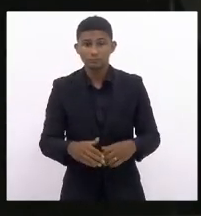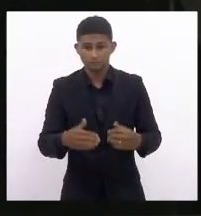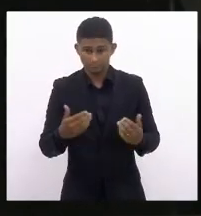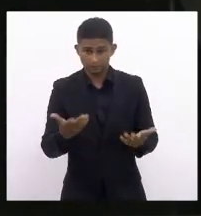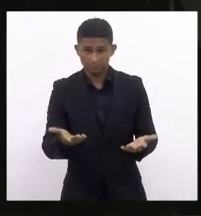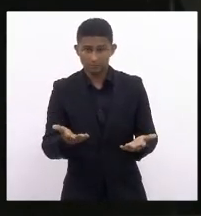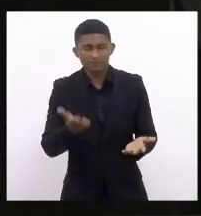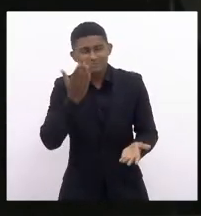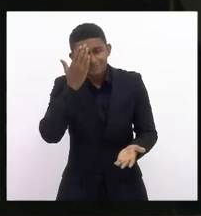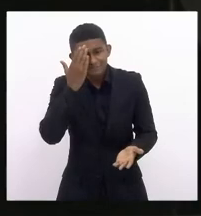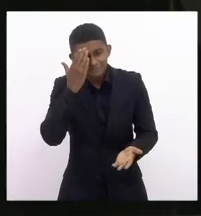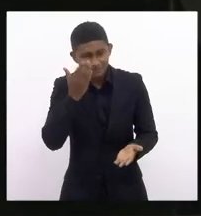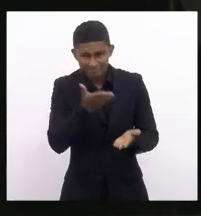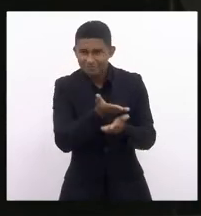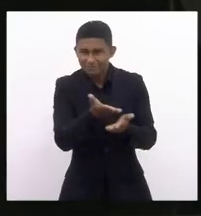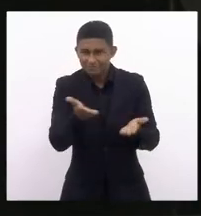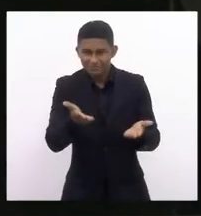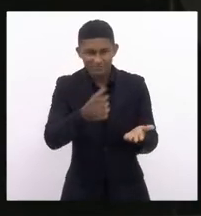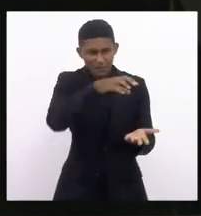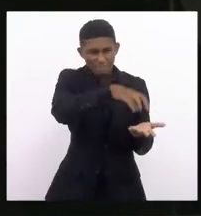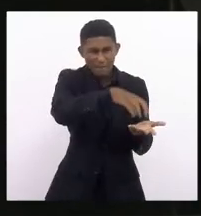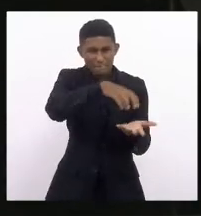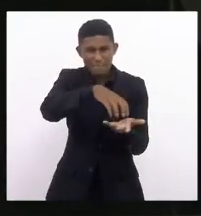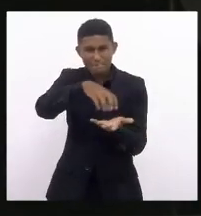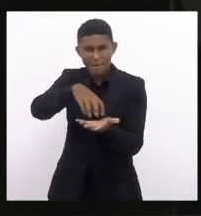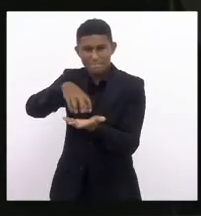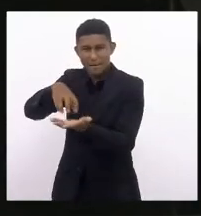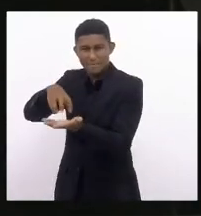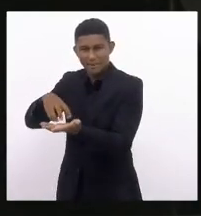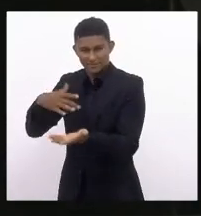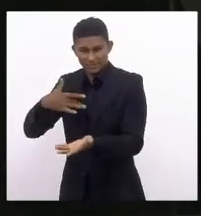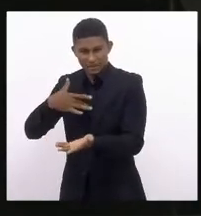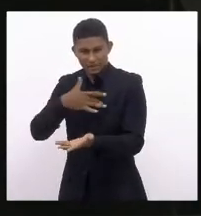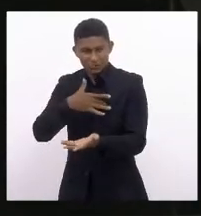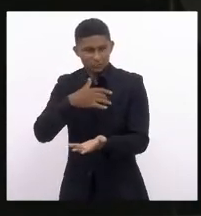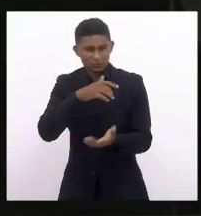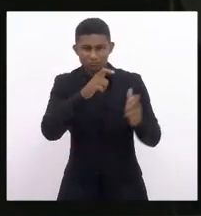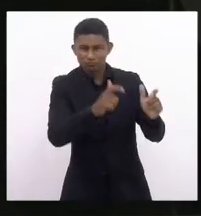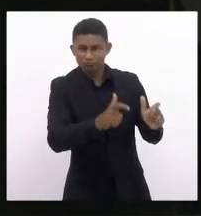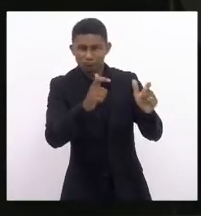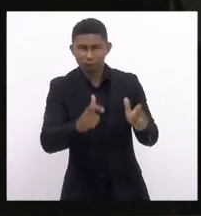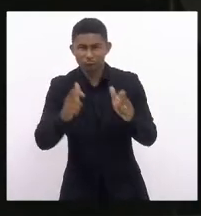redes de saúde tenham uma sensibilidade de acordar,